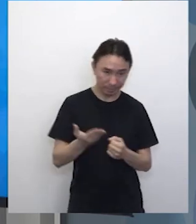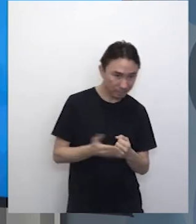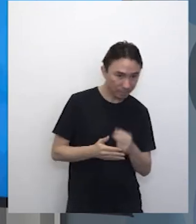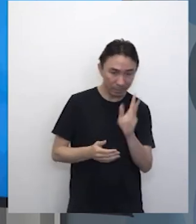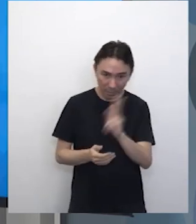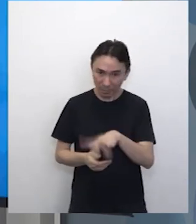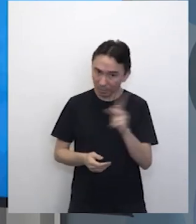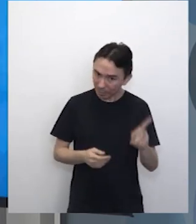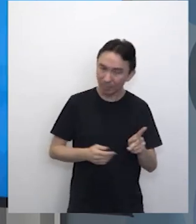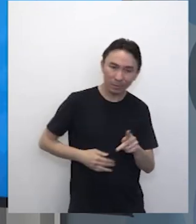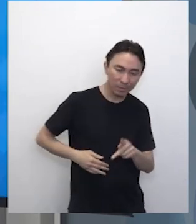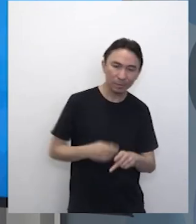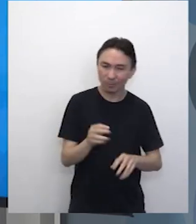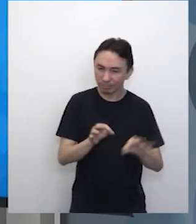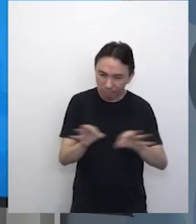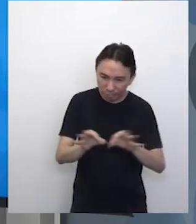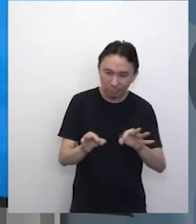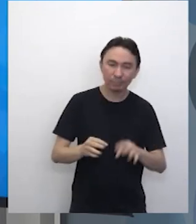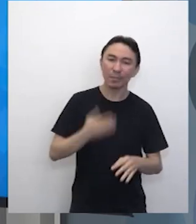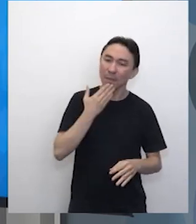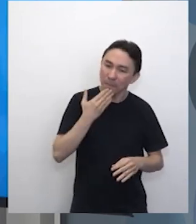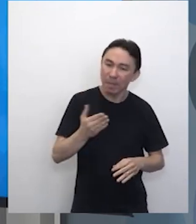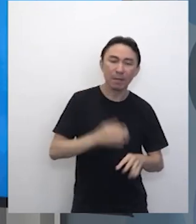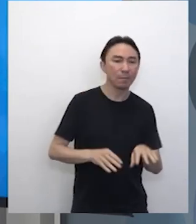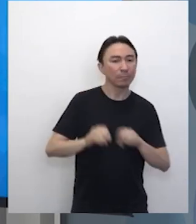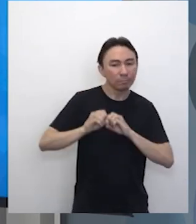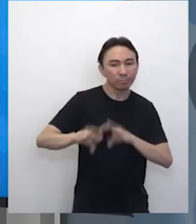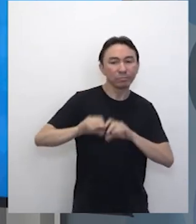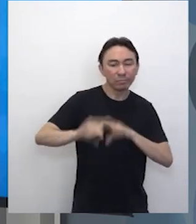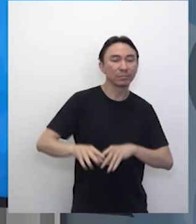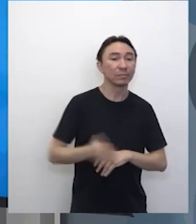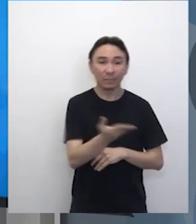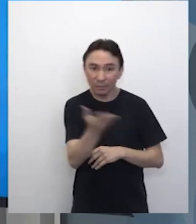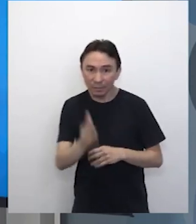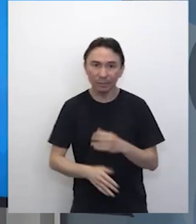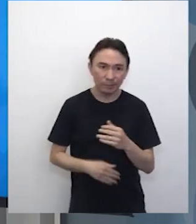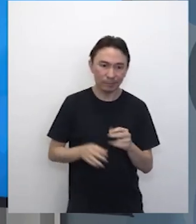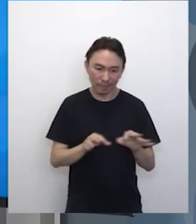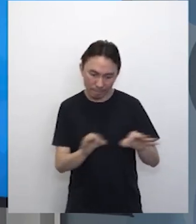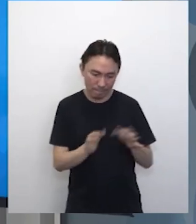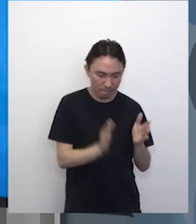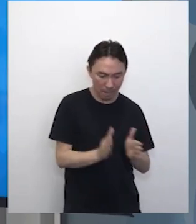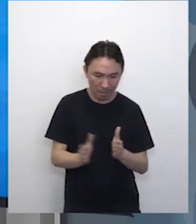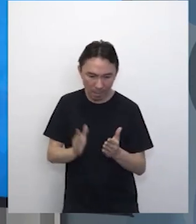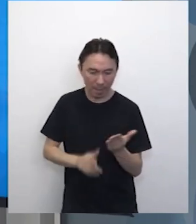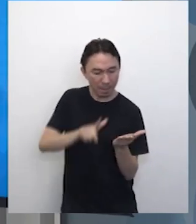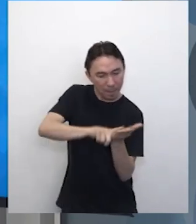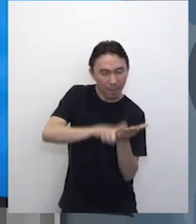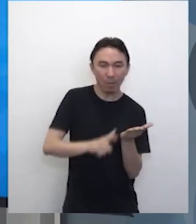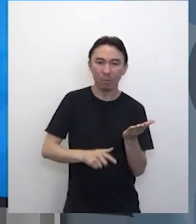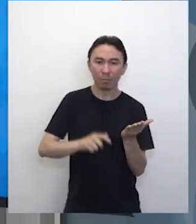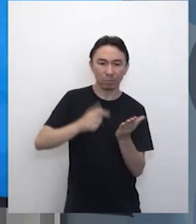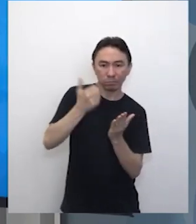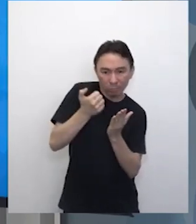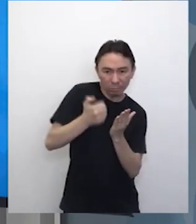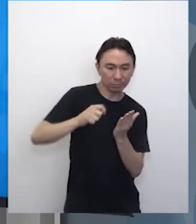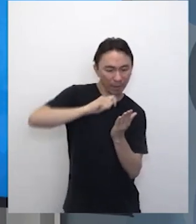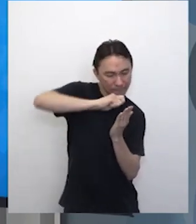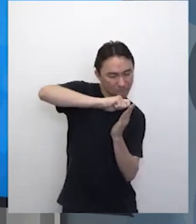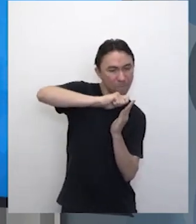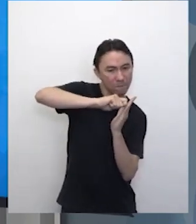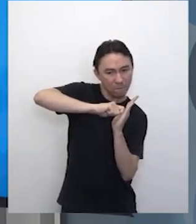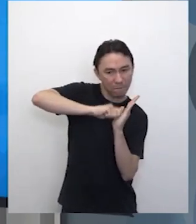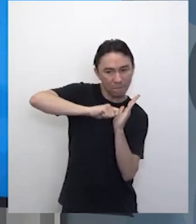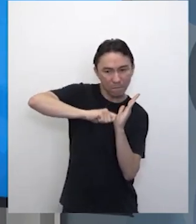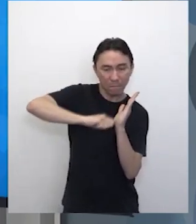para você. Então, se organiza, anota, prepara o caderno, vai lá, busca o caderno, busca o papel, busca a caneta, anota tudo direitinho enquanto a